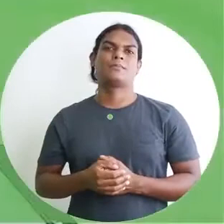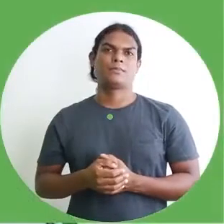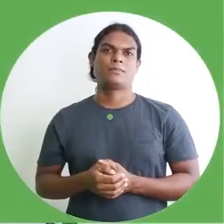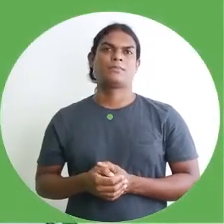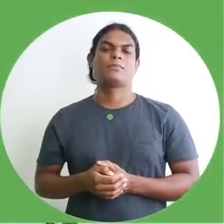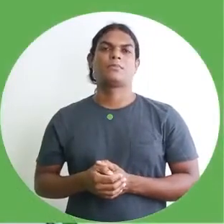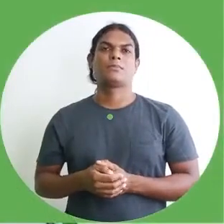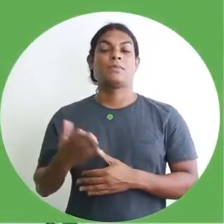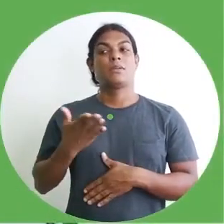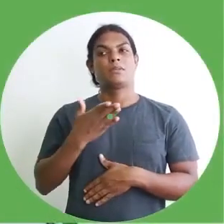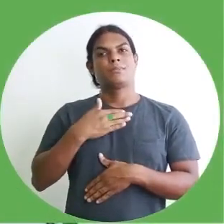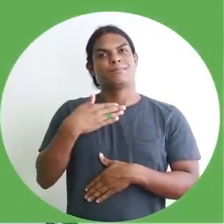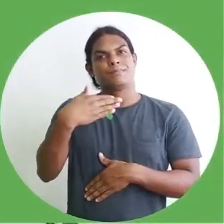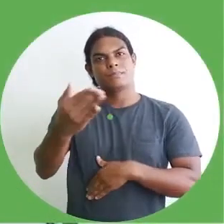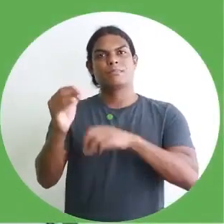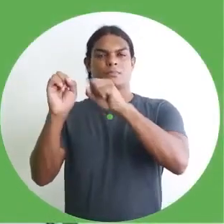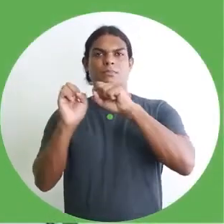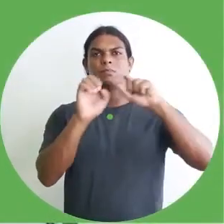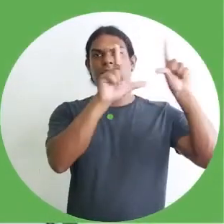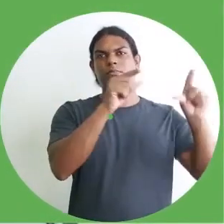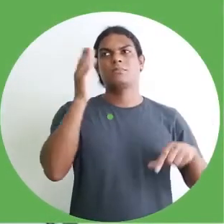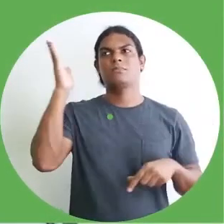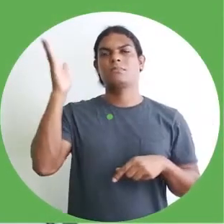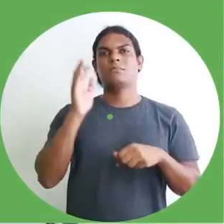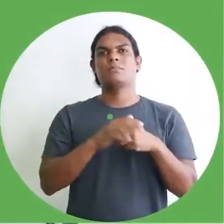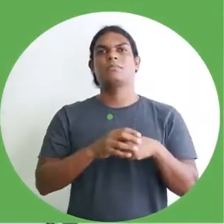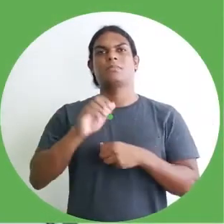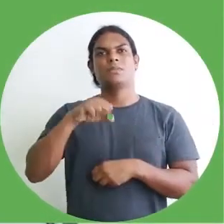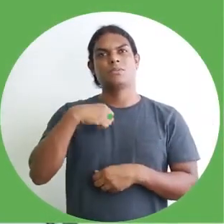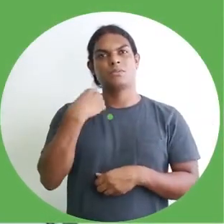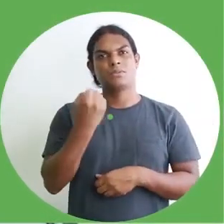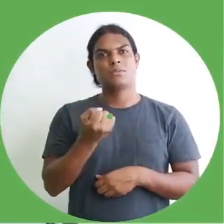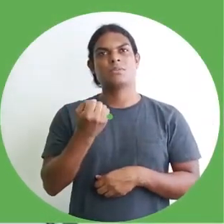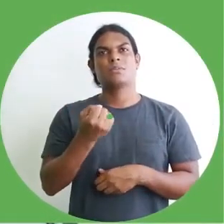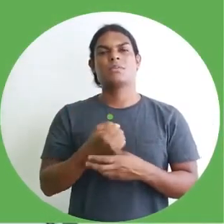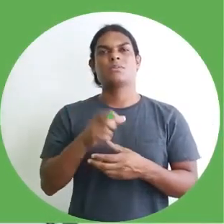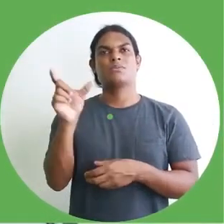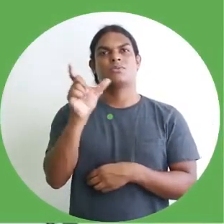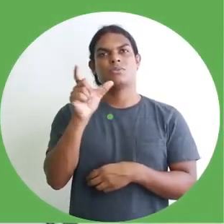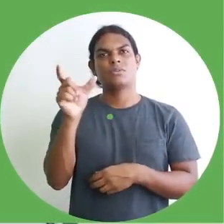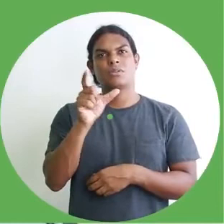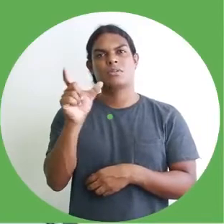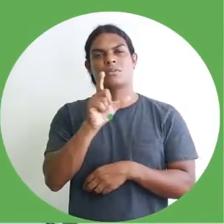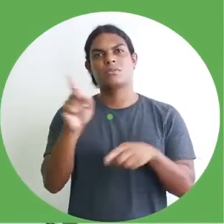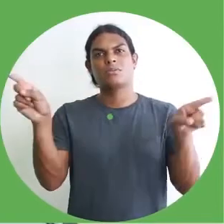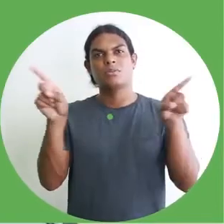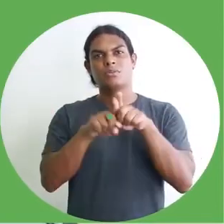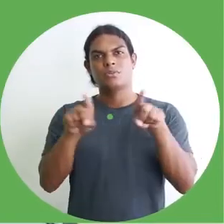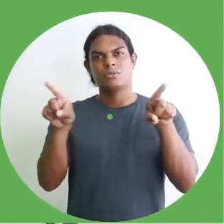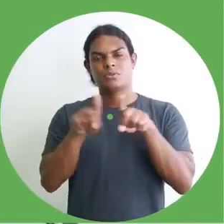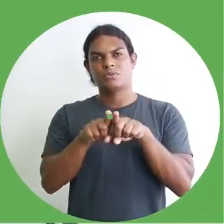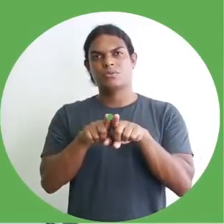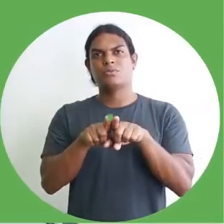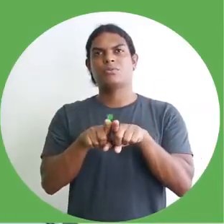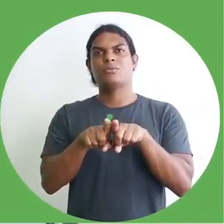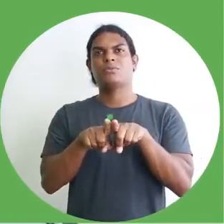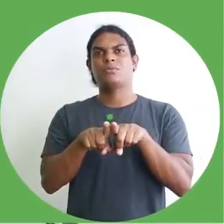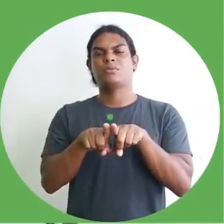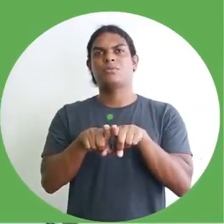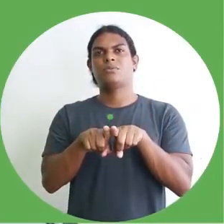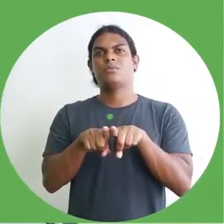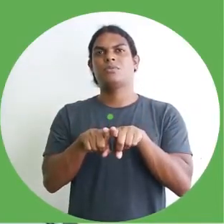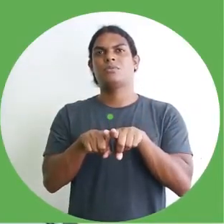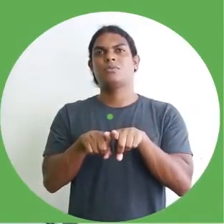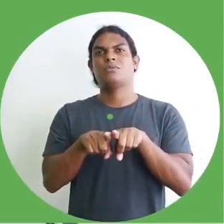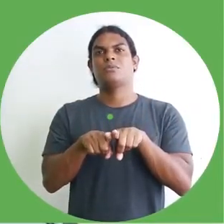você pode já ver uma coisa mais elaborada, que são os símbolos, os cartões, junto